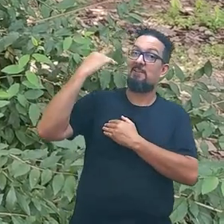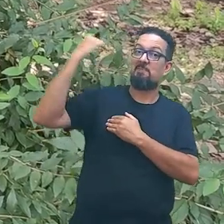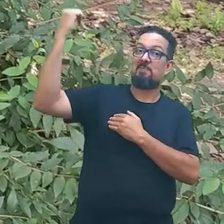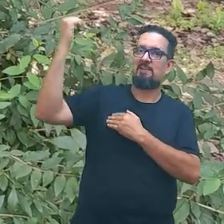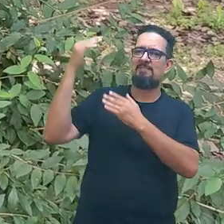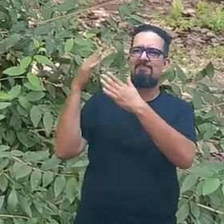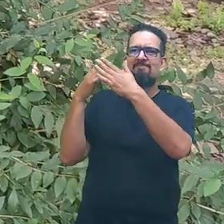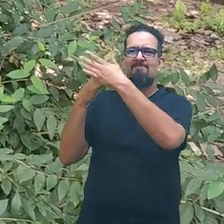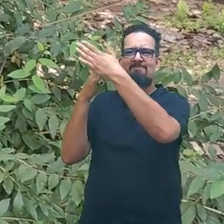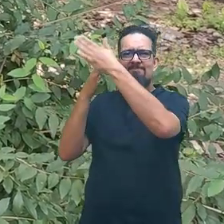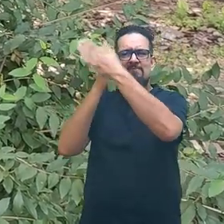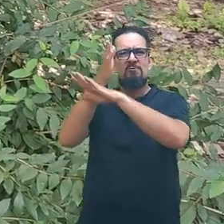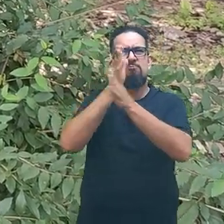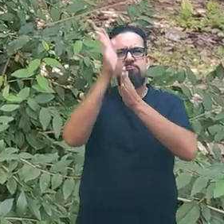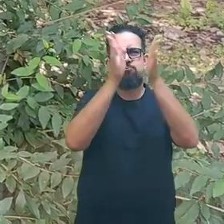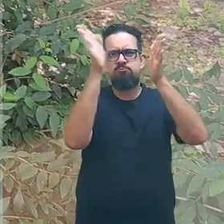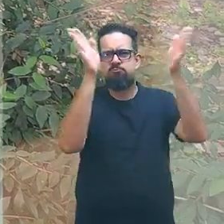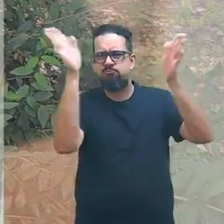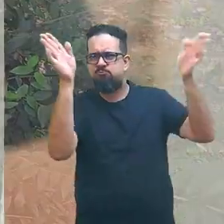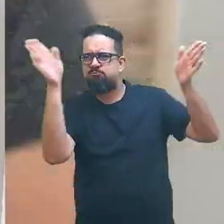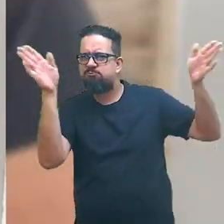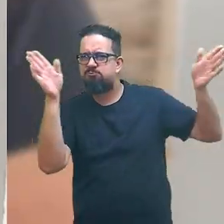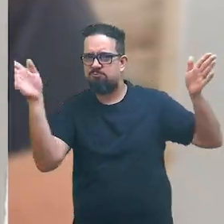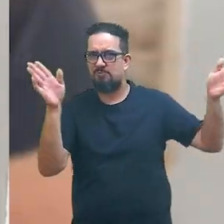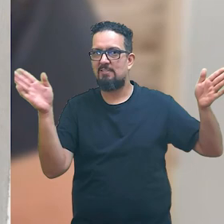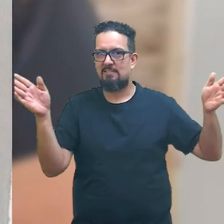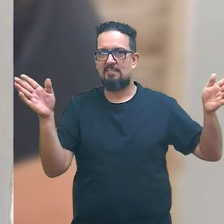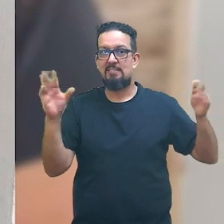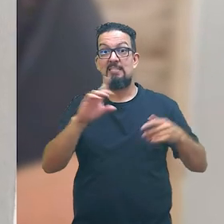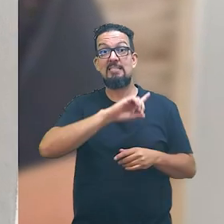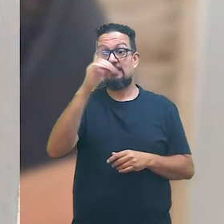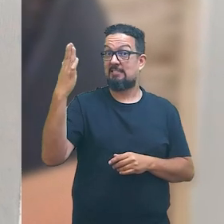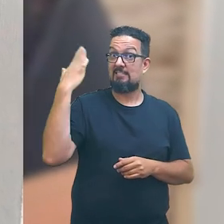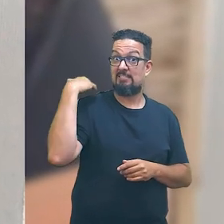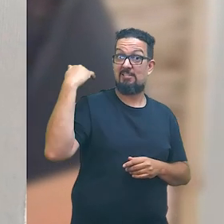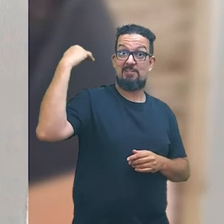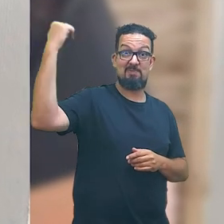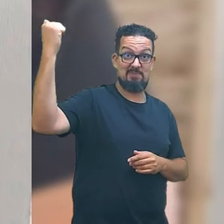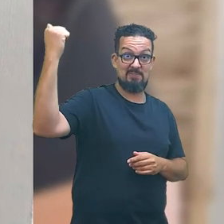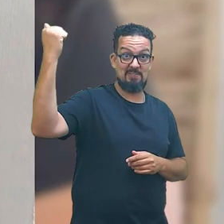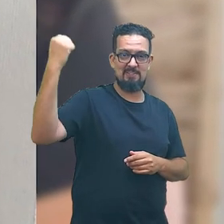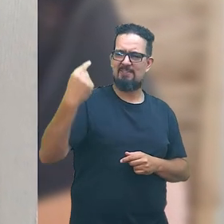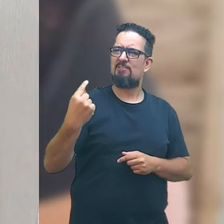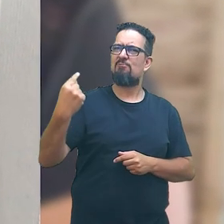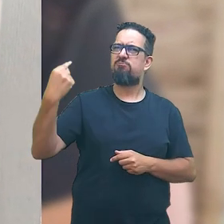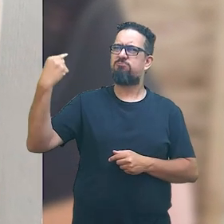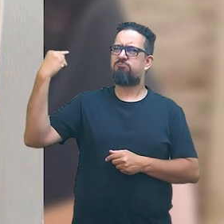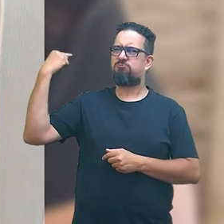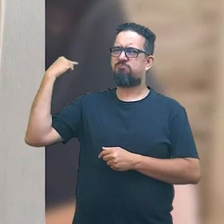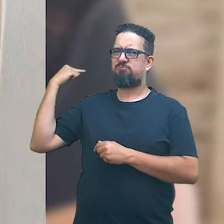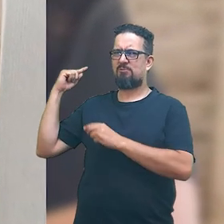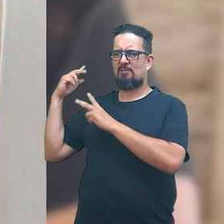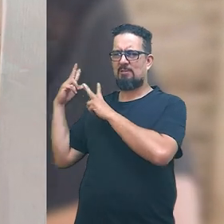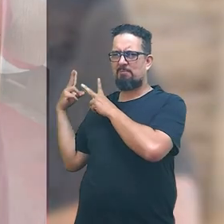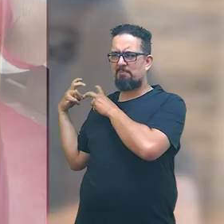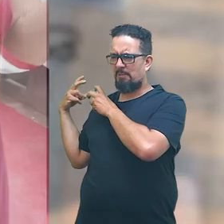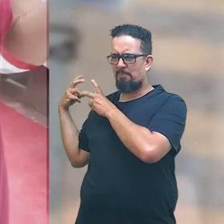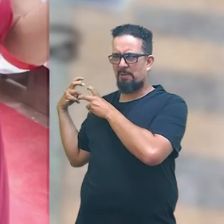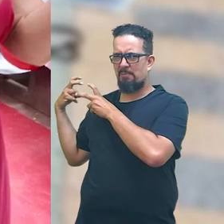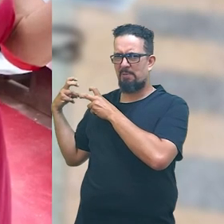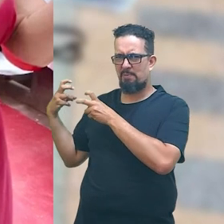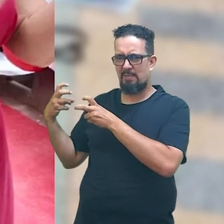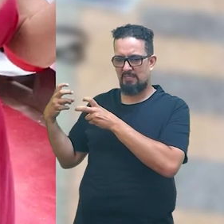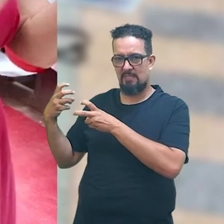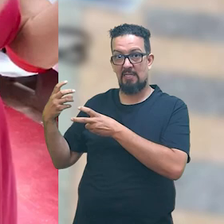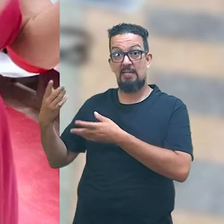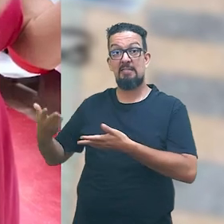estou aqui nessa alegria, né? Esse chamado que Deus me fez para estar hoje nessa missão. E eu vou percebendo esses traços, né? Desde lá do vocacional, esse